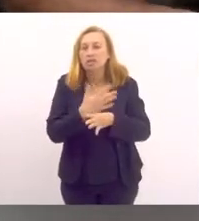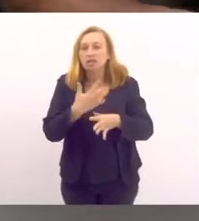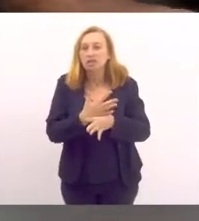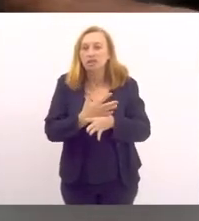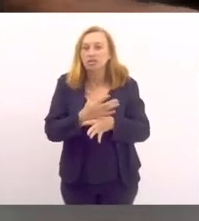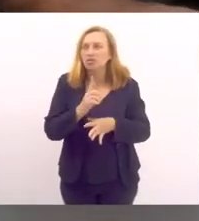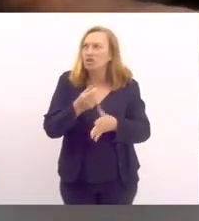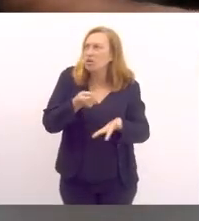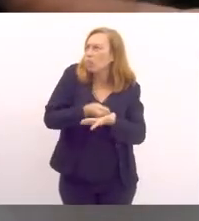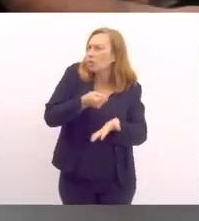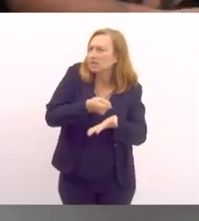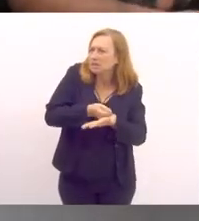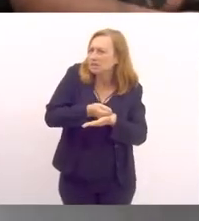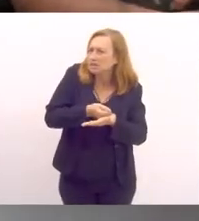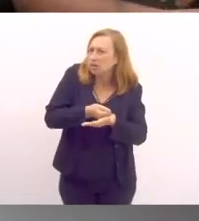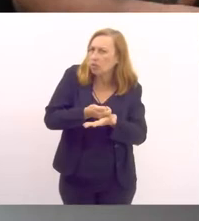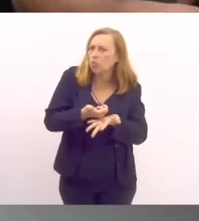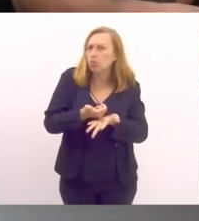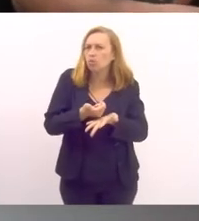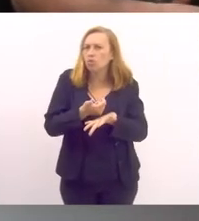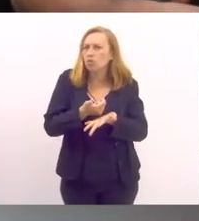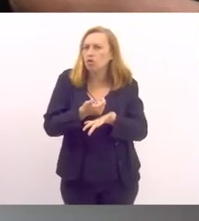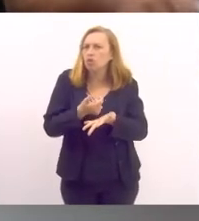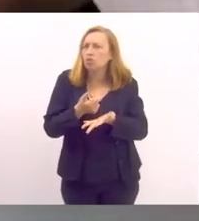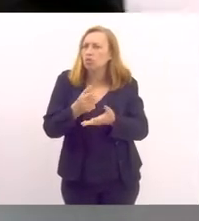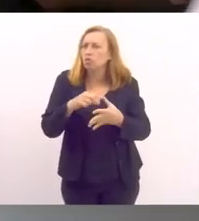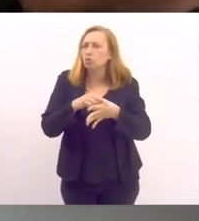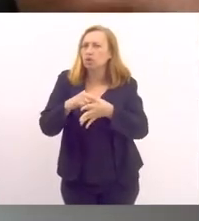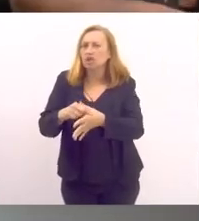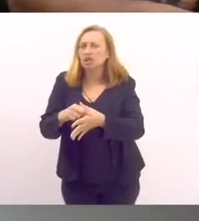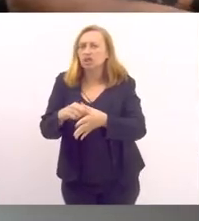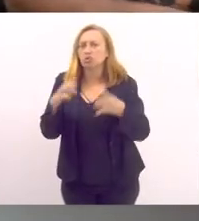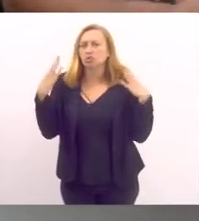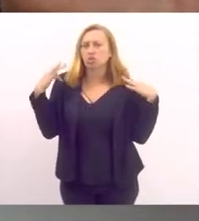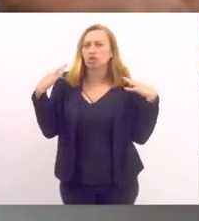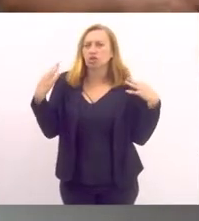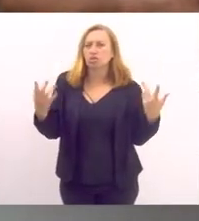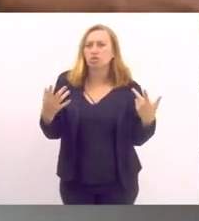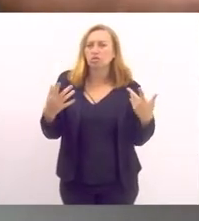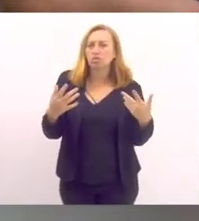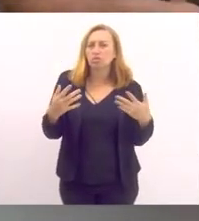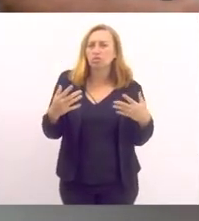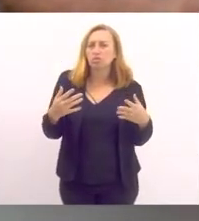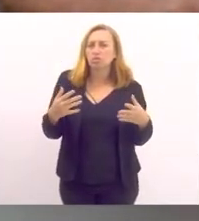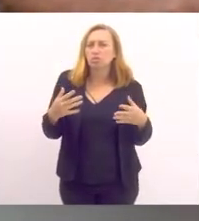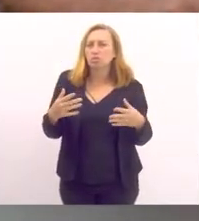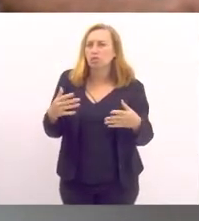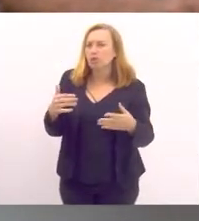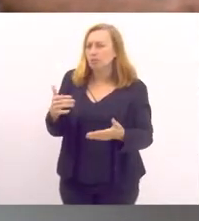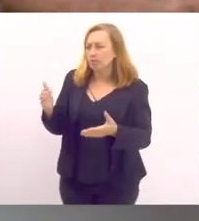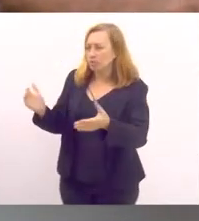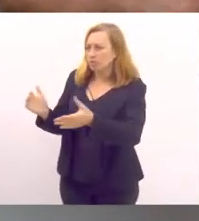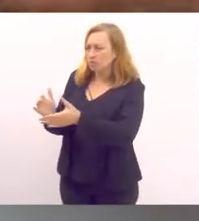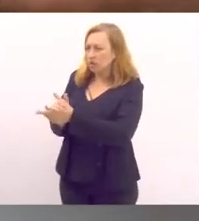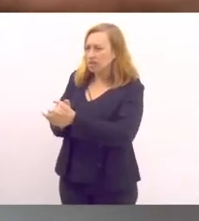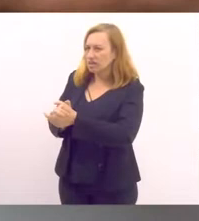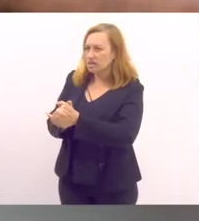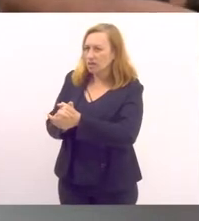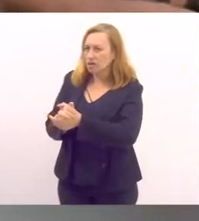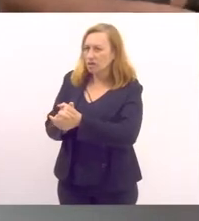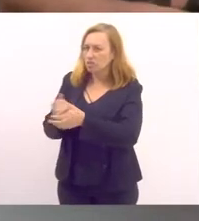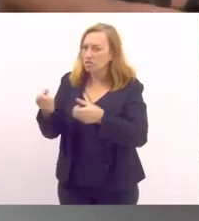falo de uma obrigatoriedade do guia de turismo para um casal que vende carro, mas em qualquer tipo de excursão, um ônibus